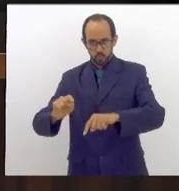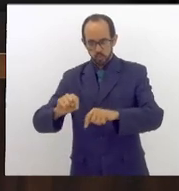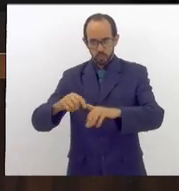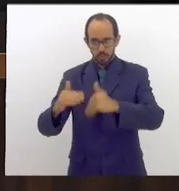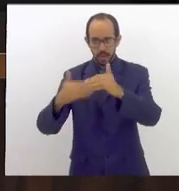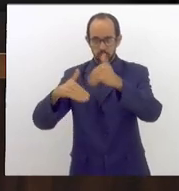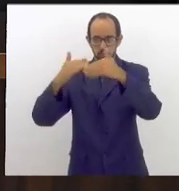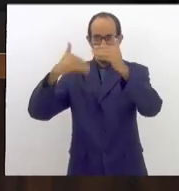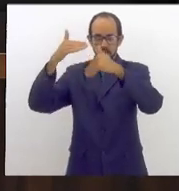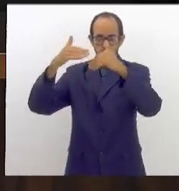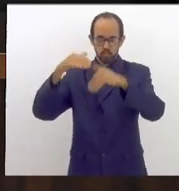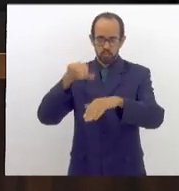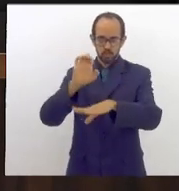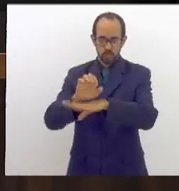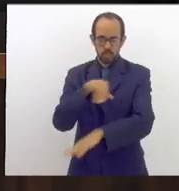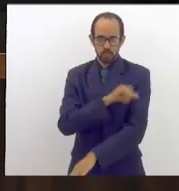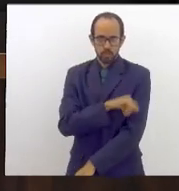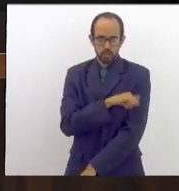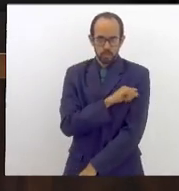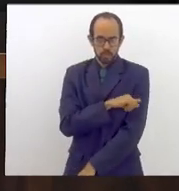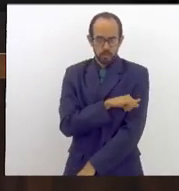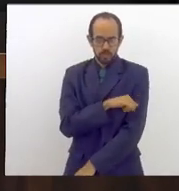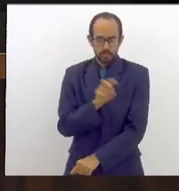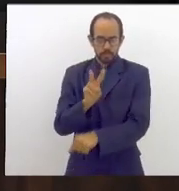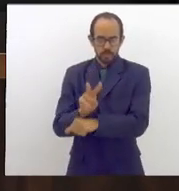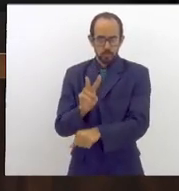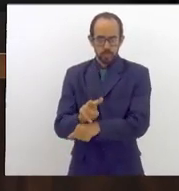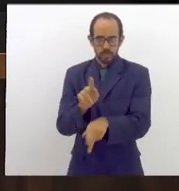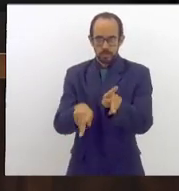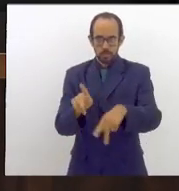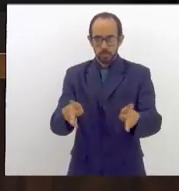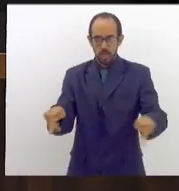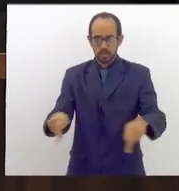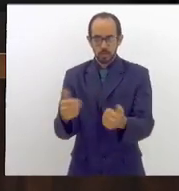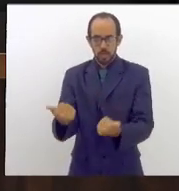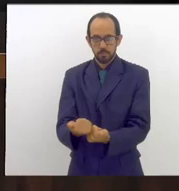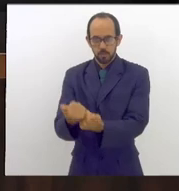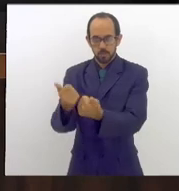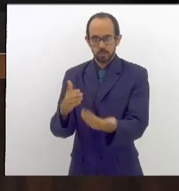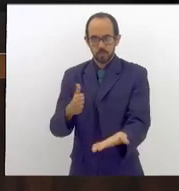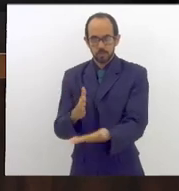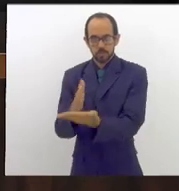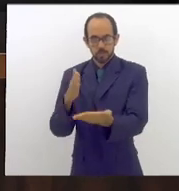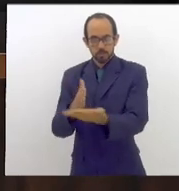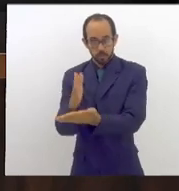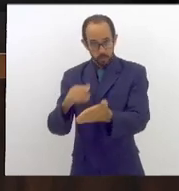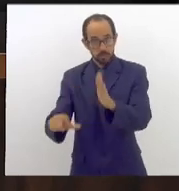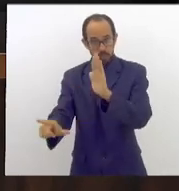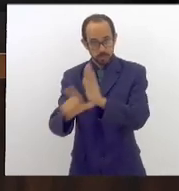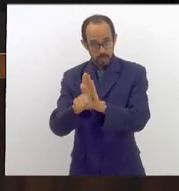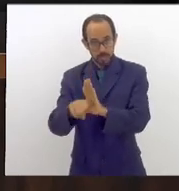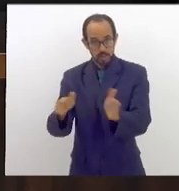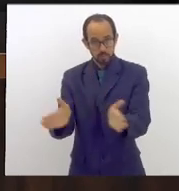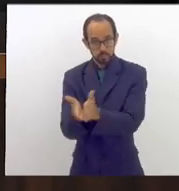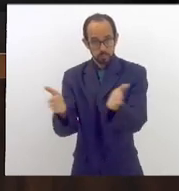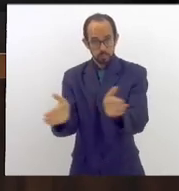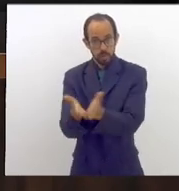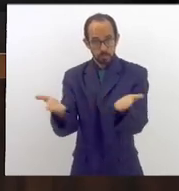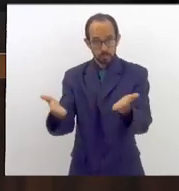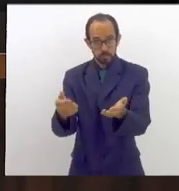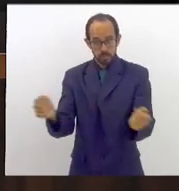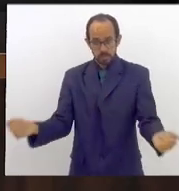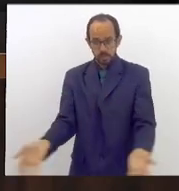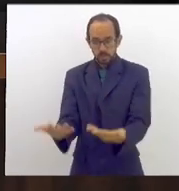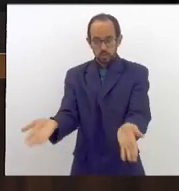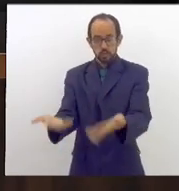Estado do Rio em defesa da população Fluminense aprovamos leis em Apoio aos mais pobres Se tivermos mais de 40 setores